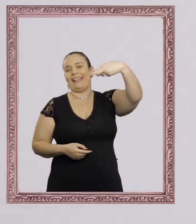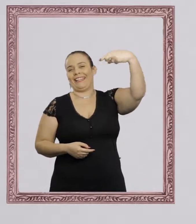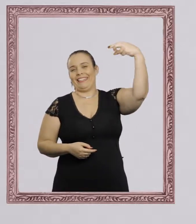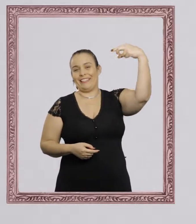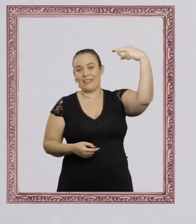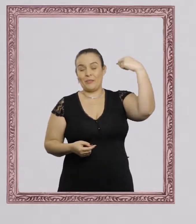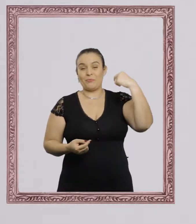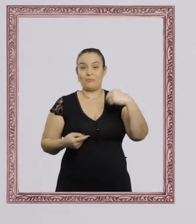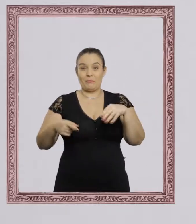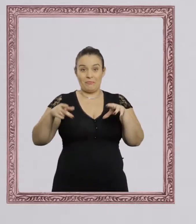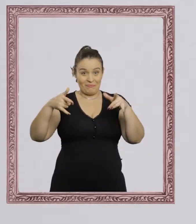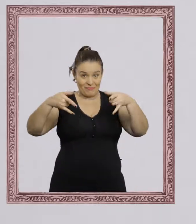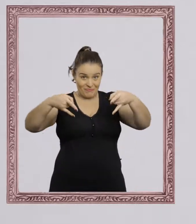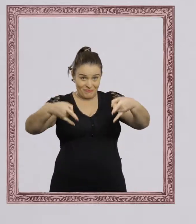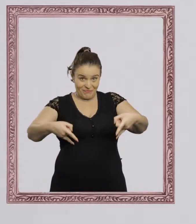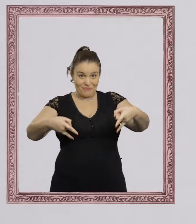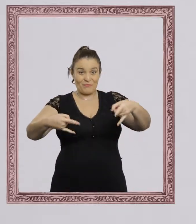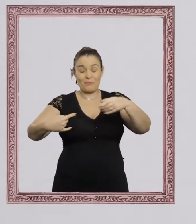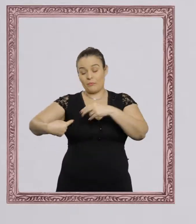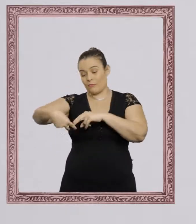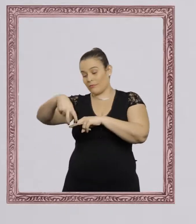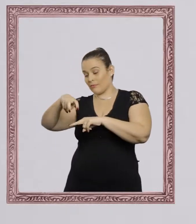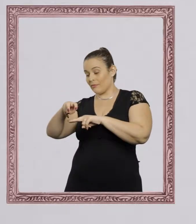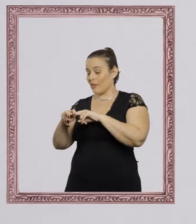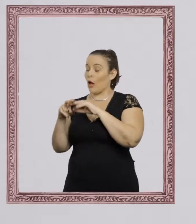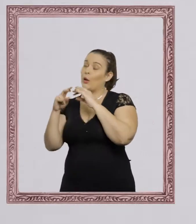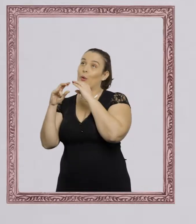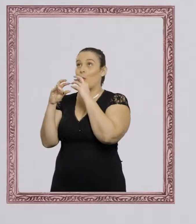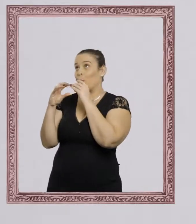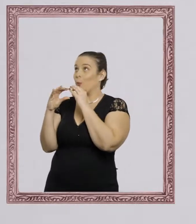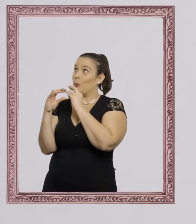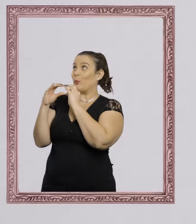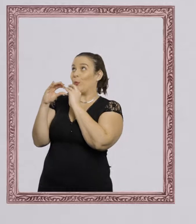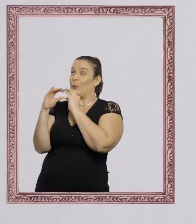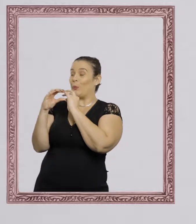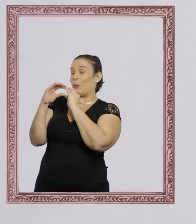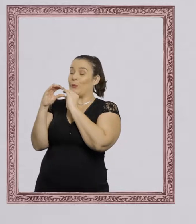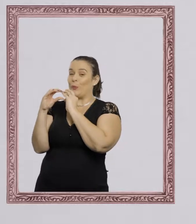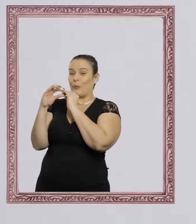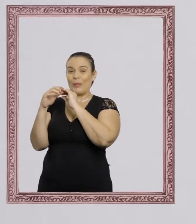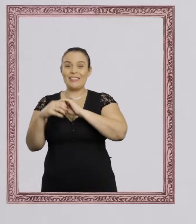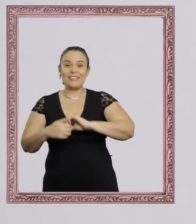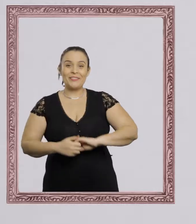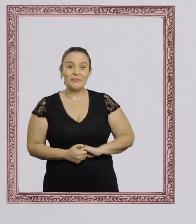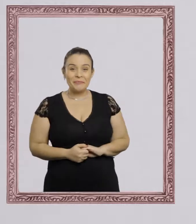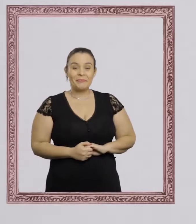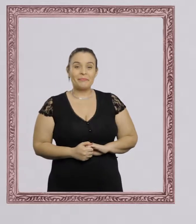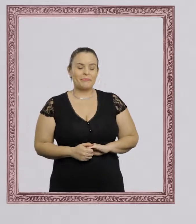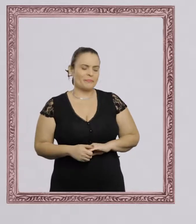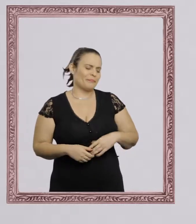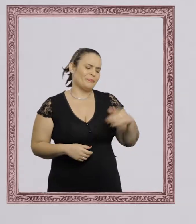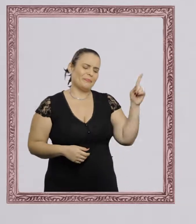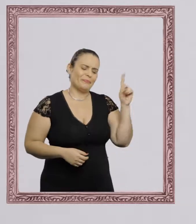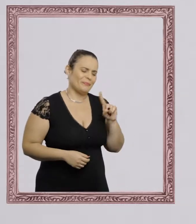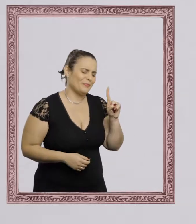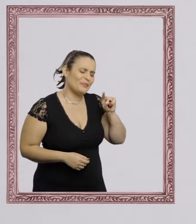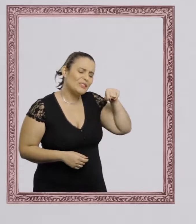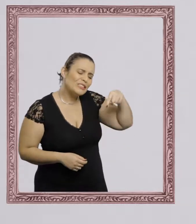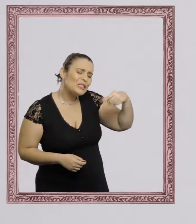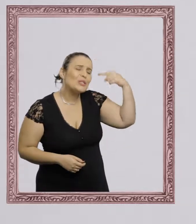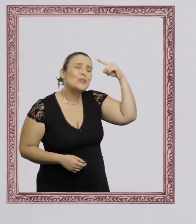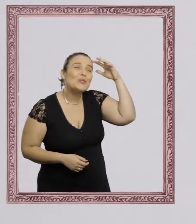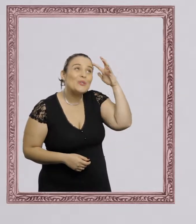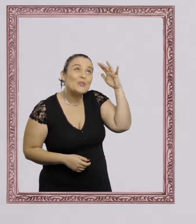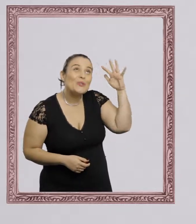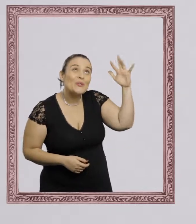menina acreditava que ele se sentava na beira da cama e tocava flauta para ela. A senhora Darling disse para Wendy